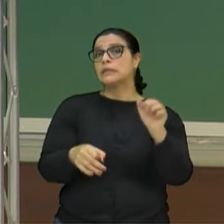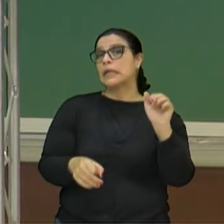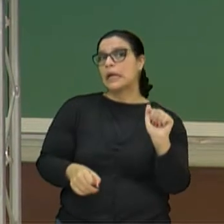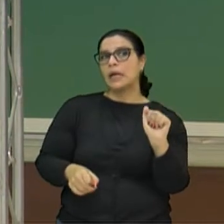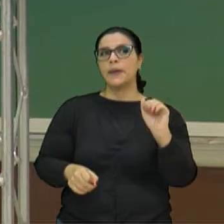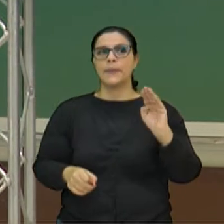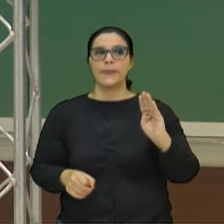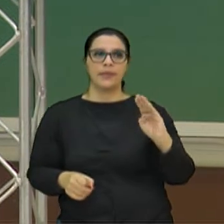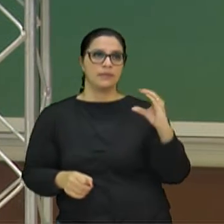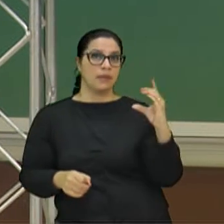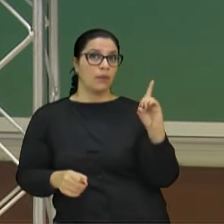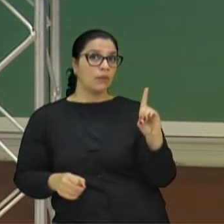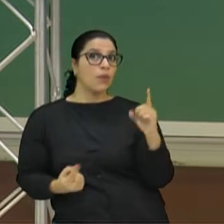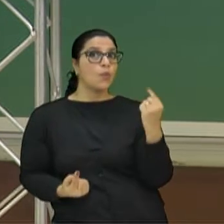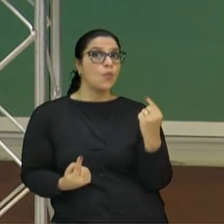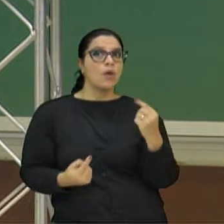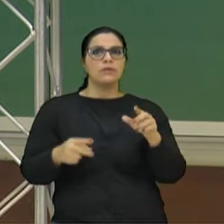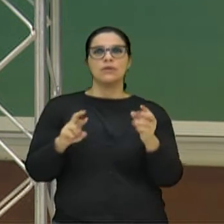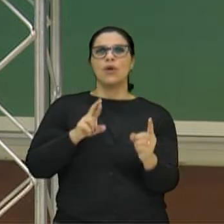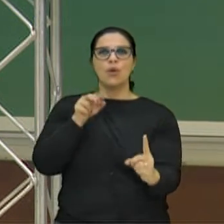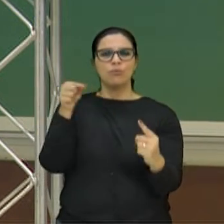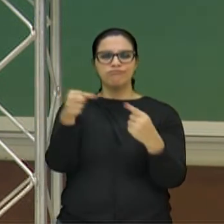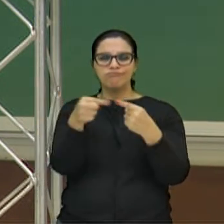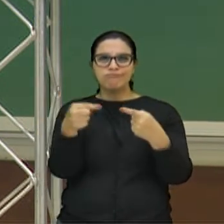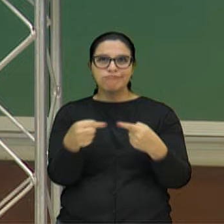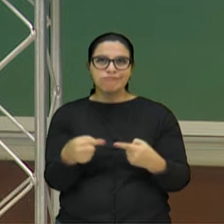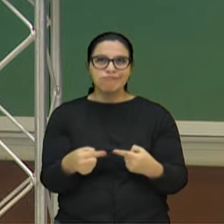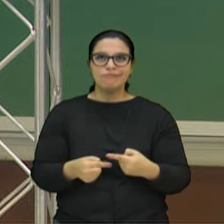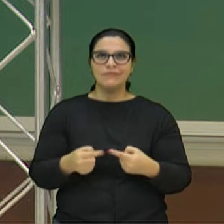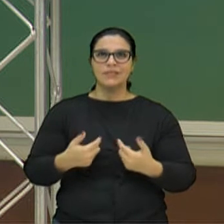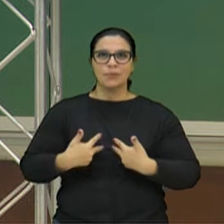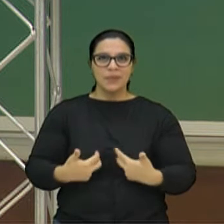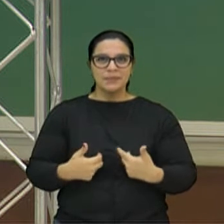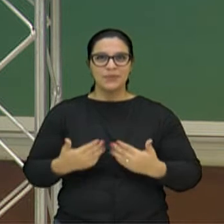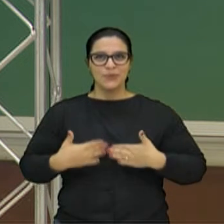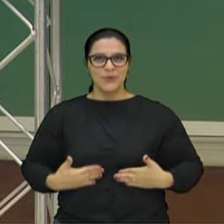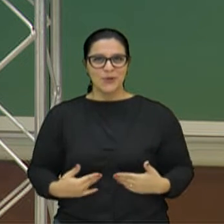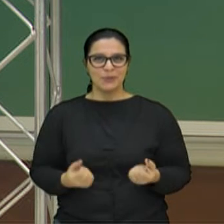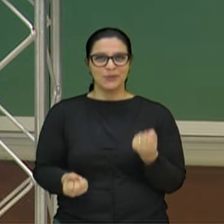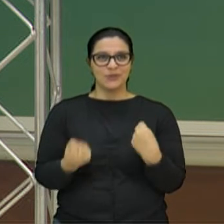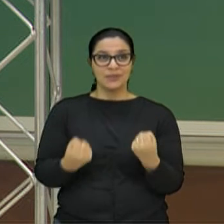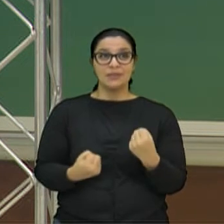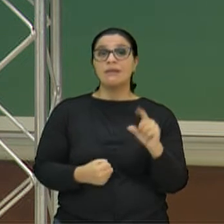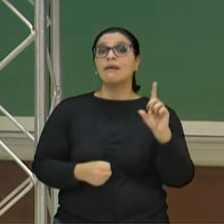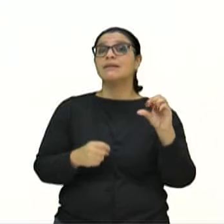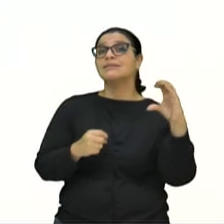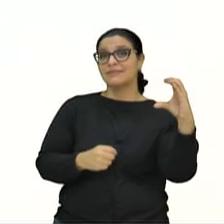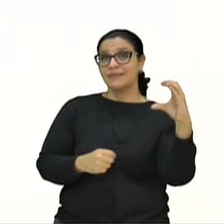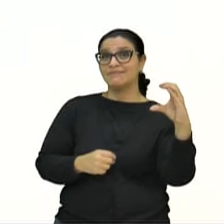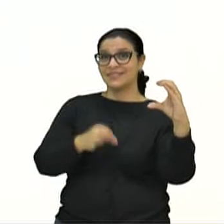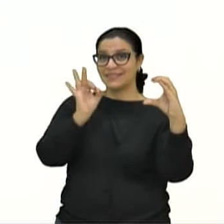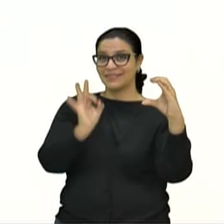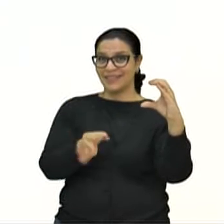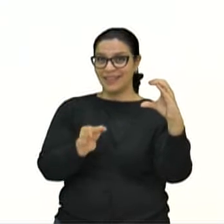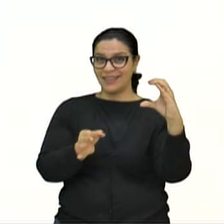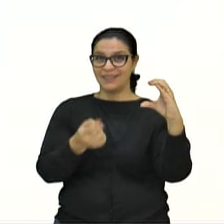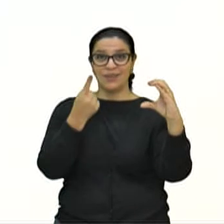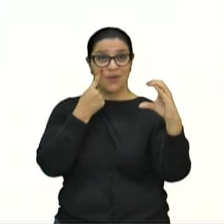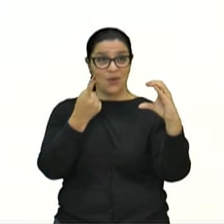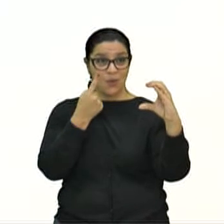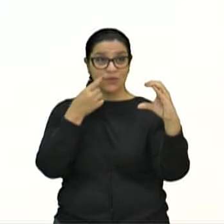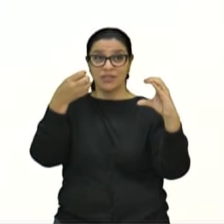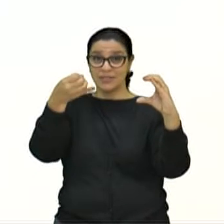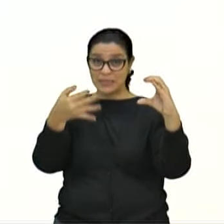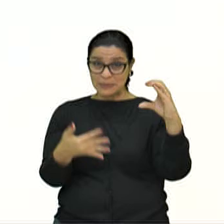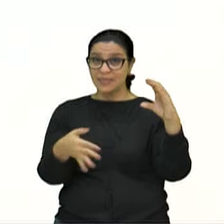diz respeito à ginástica de conscientização corporal. Acertou aqueles que responderam a letra C. Olha lá, ó, a